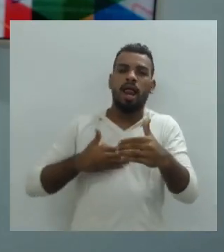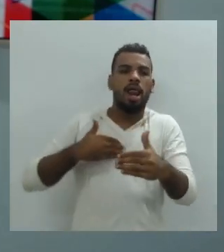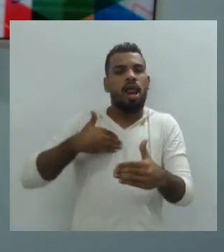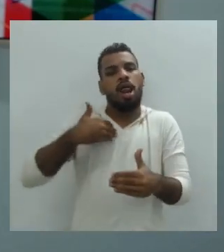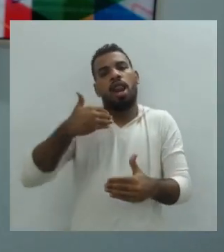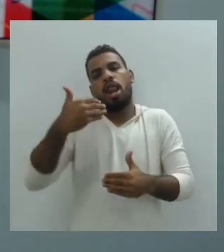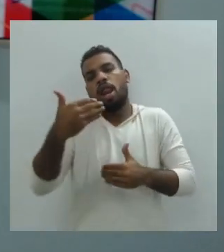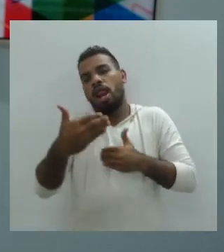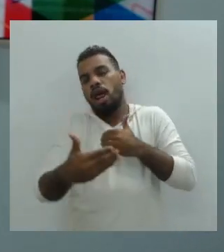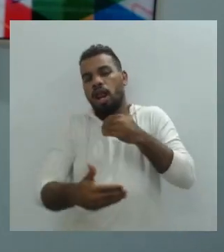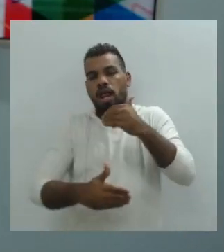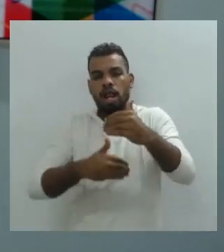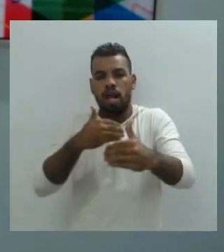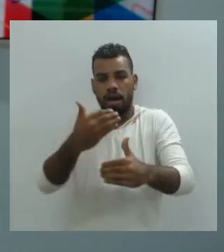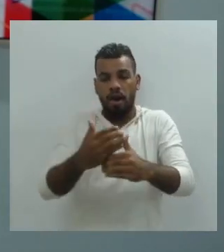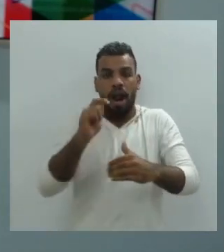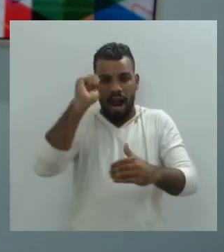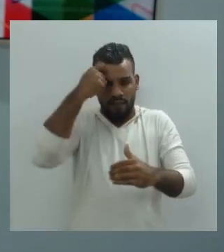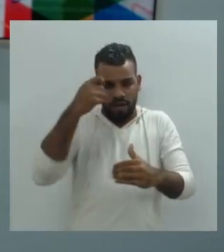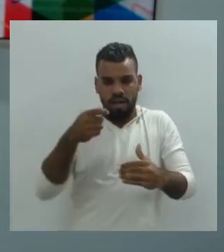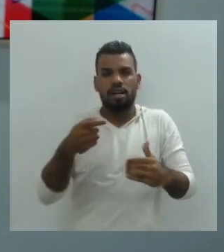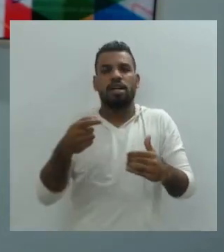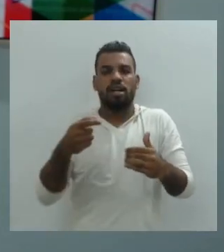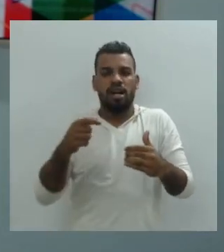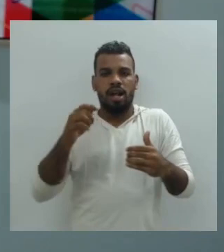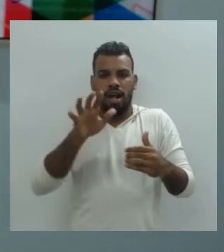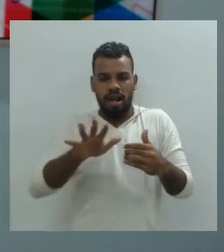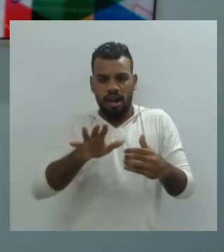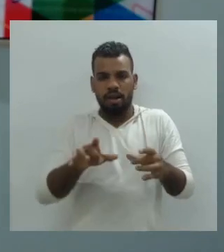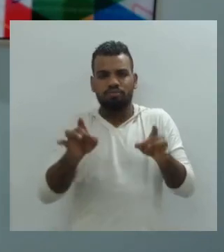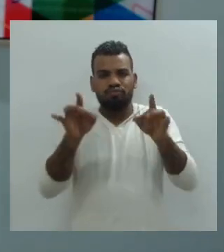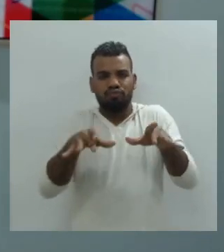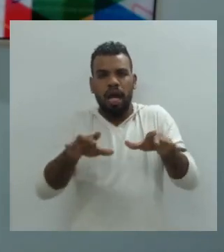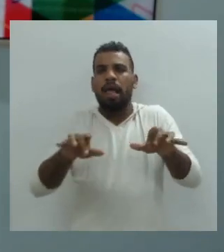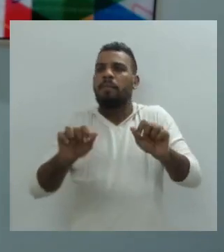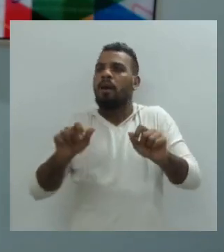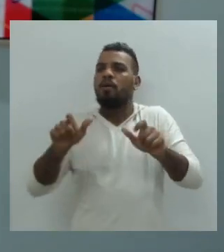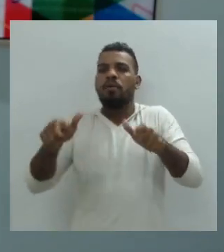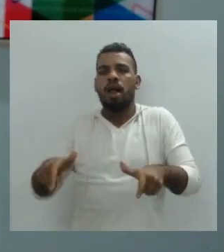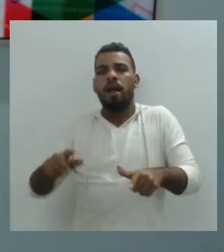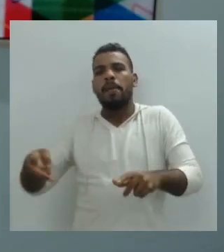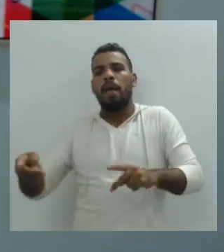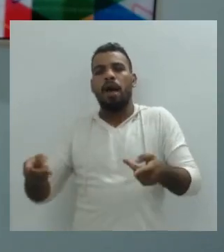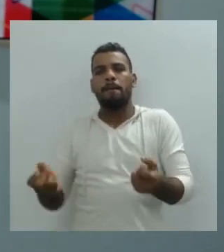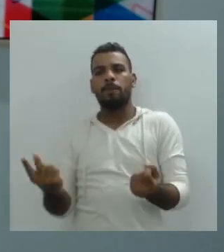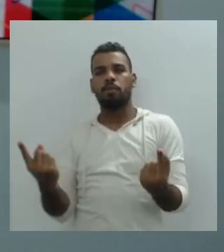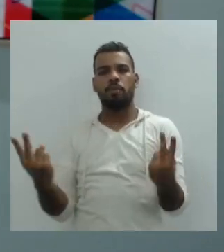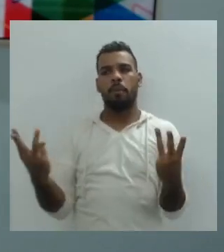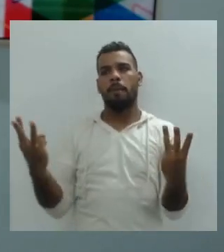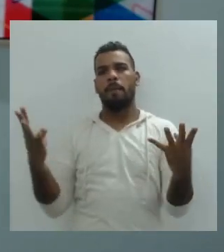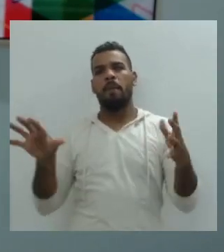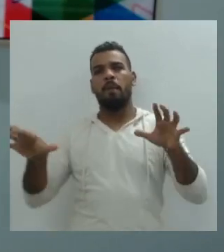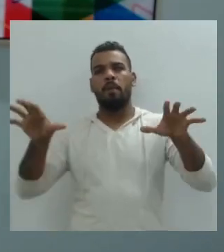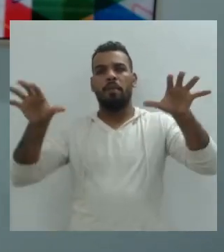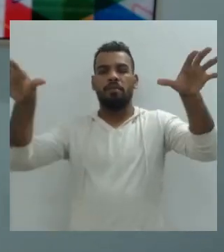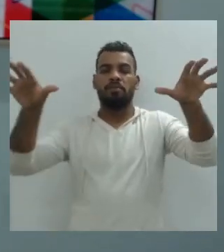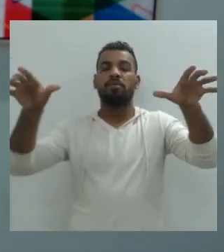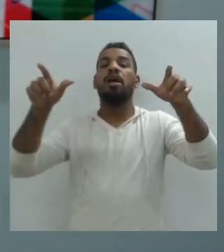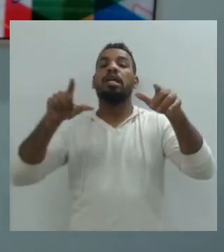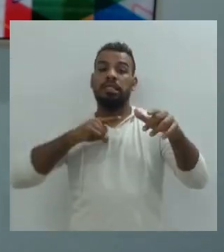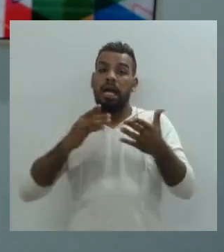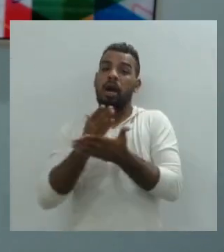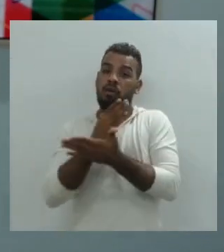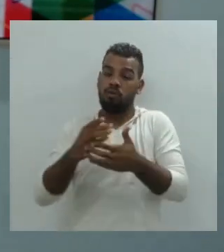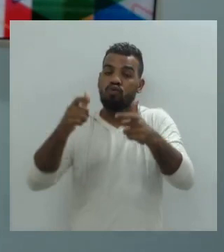homem deixa o continente africano e ocupa todo o mundo conhecido, com exceção de algumas regiões, como